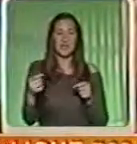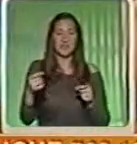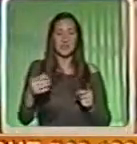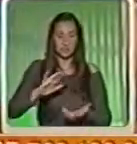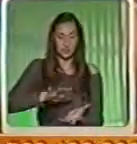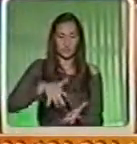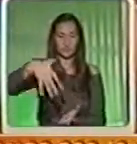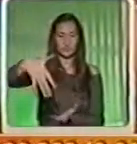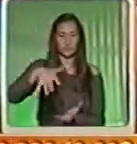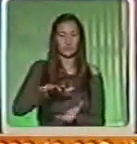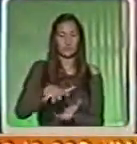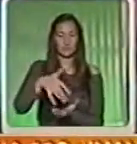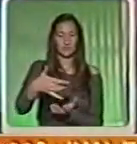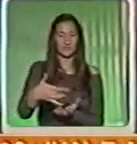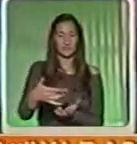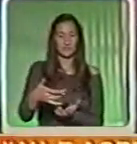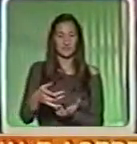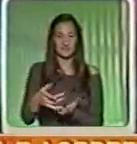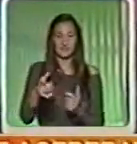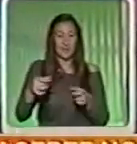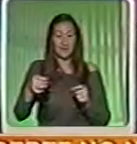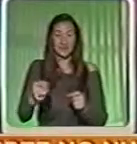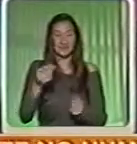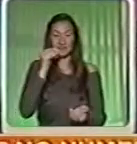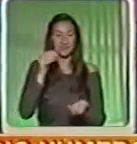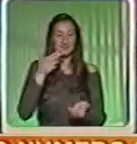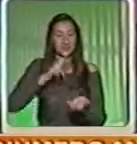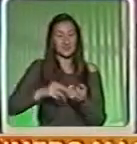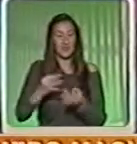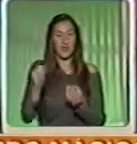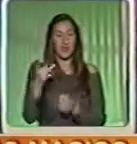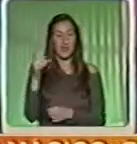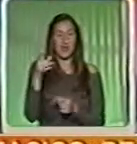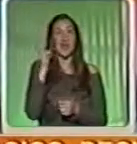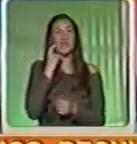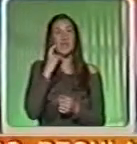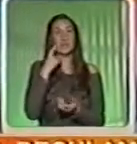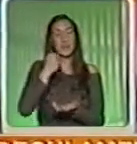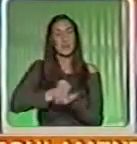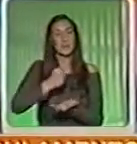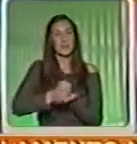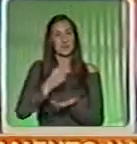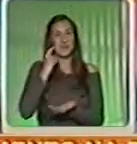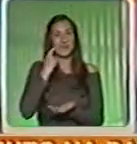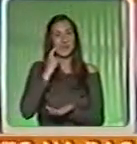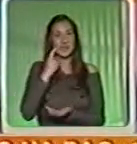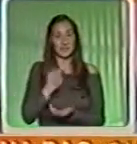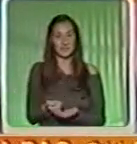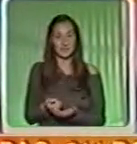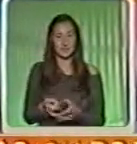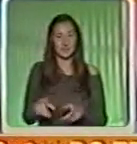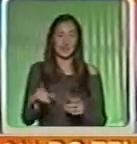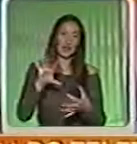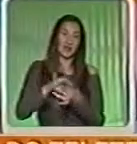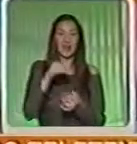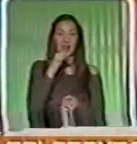Feita... Com maçapão. Com maçapão. Com massa de amêndoa, portanto. Aliás, isto tem muito a ver com a doçaria do Algarve. Depois também